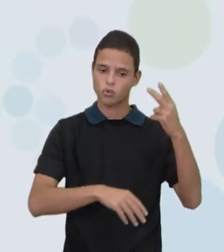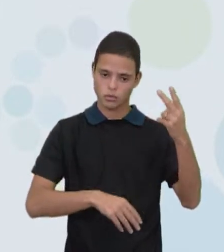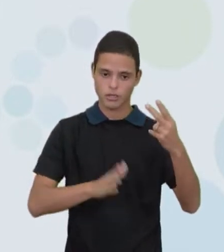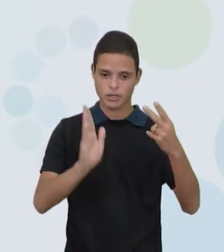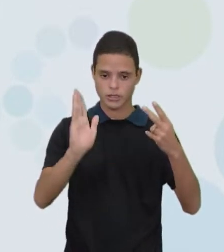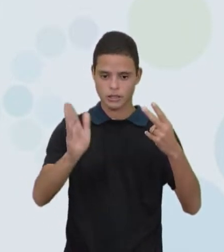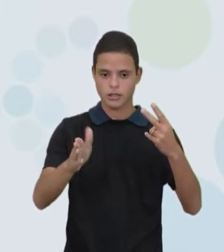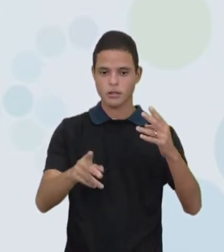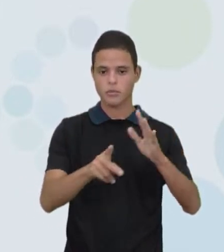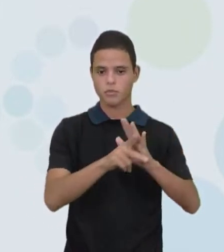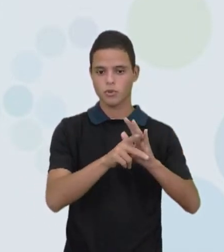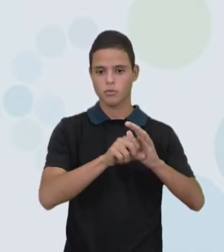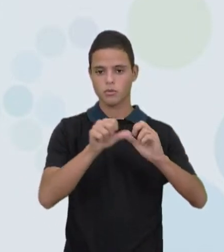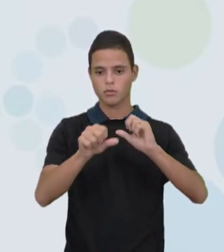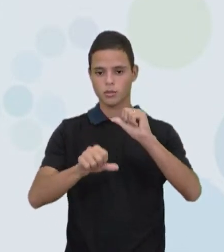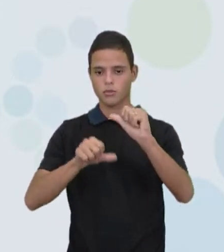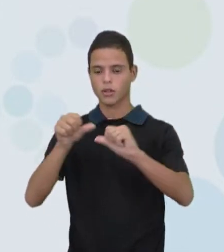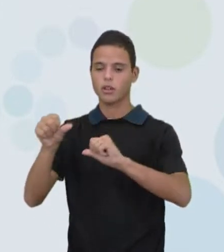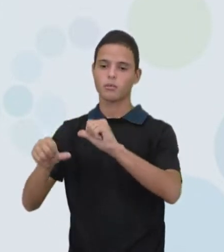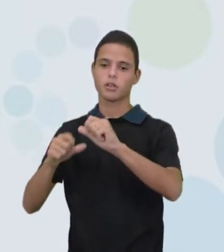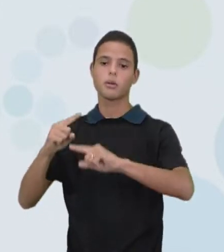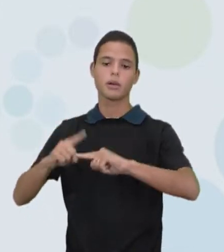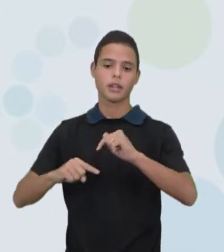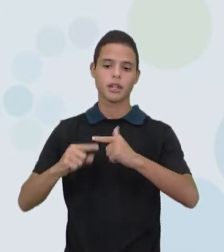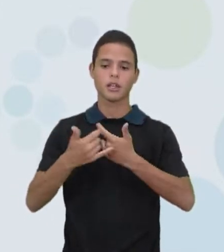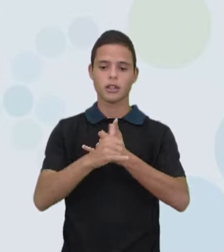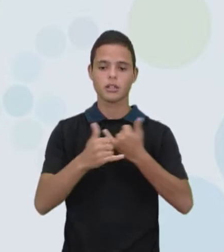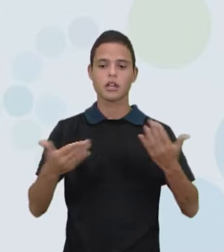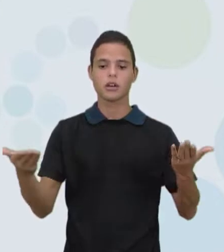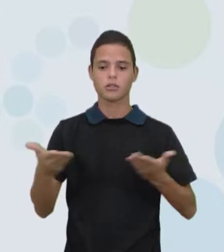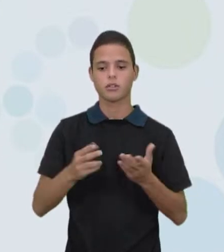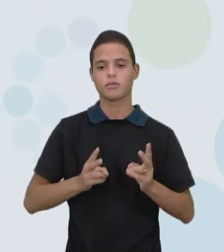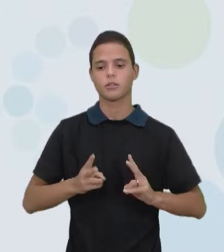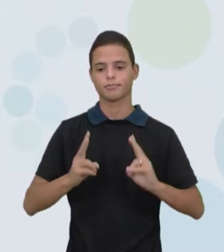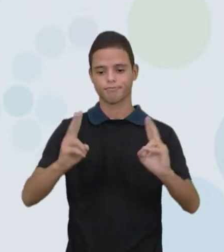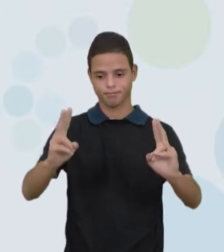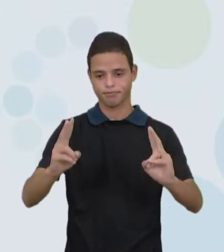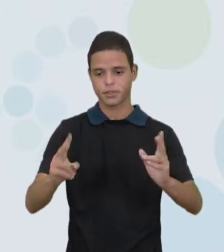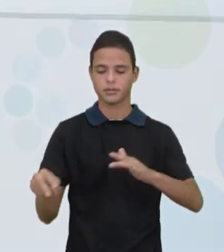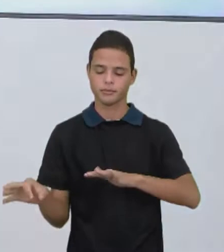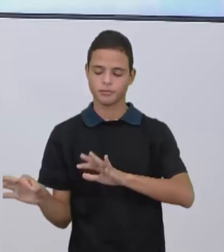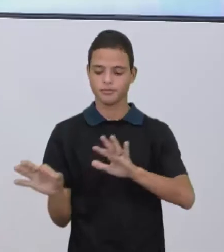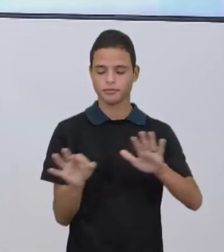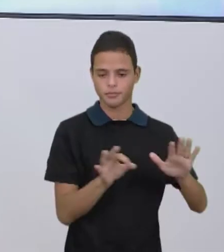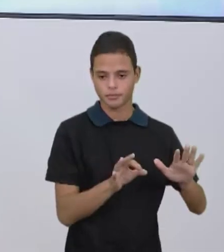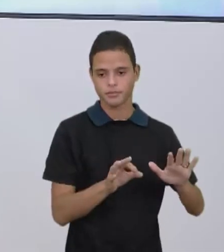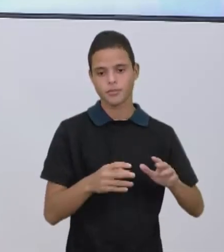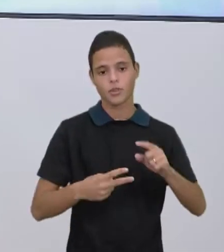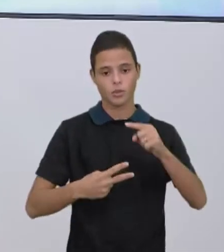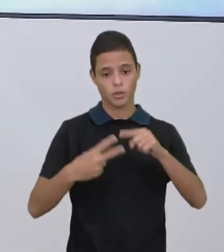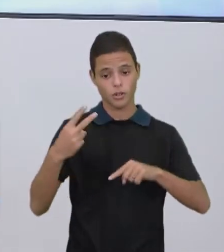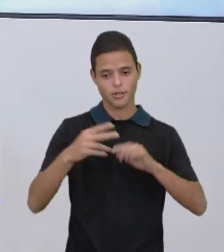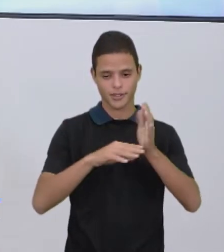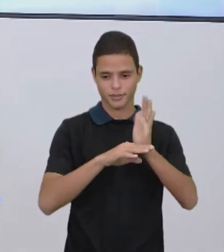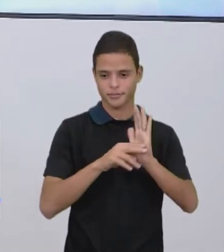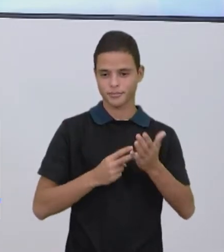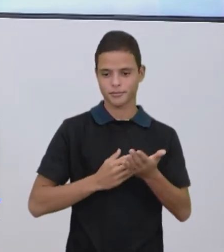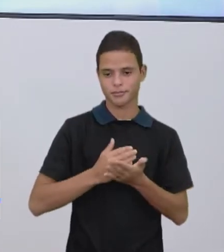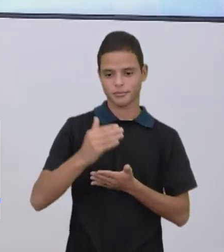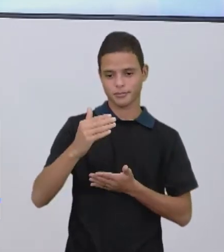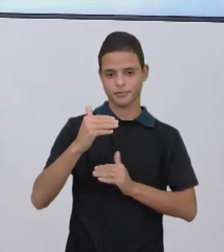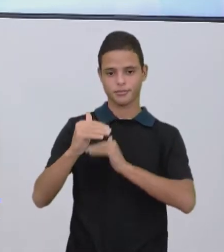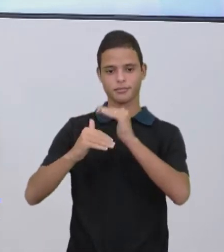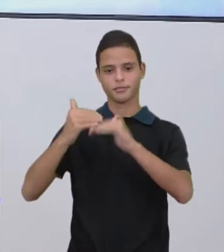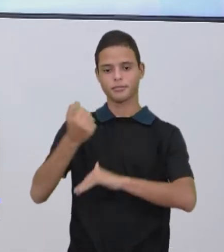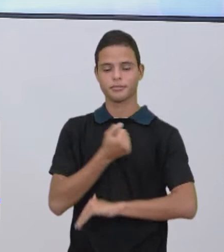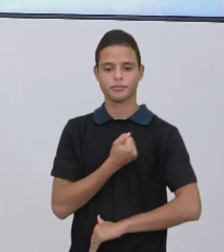sobre transformação de matéria e energia. E agora a gente vai dar seguimento aí a essa semana com mais 2 vídeos, começando pelo desenvolvimimento